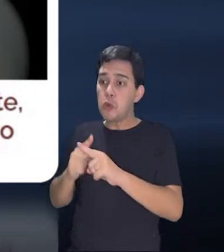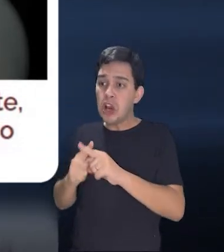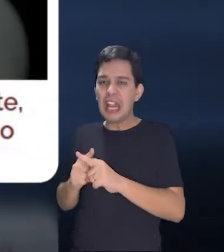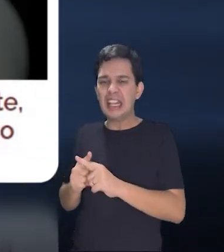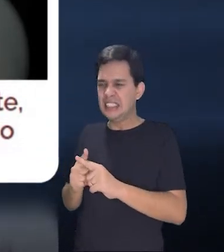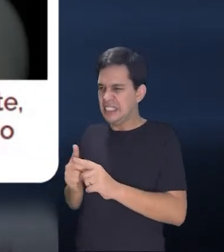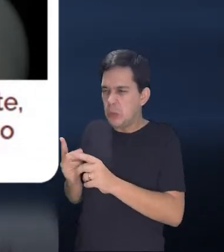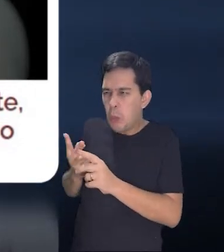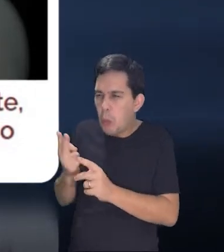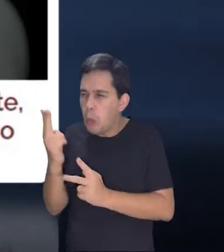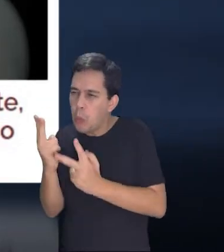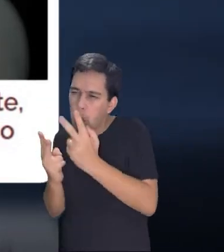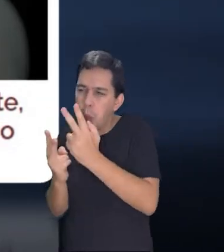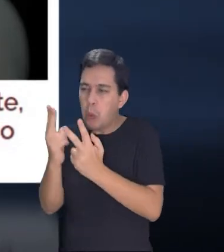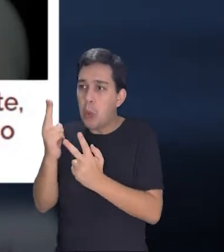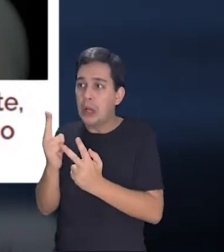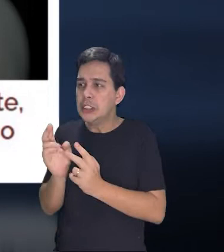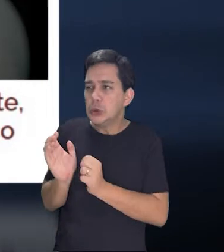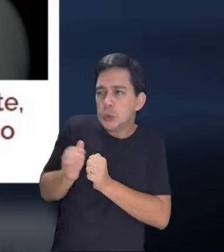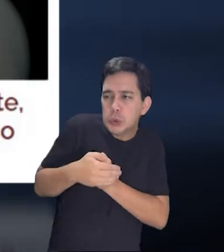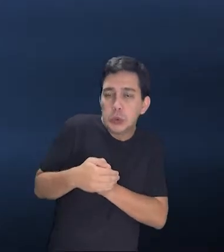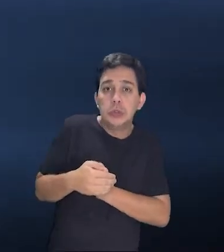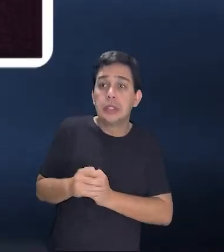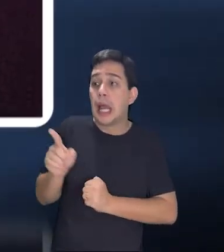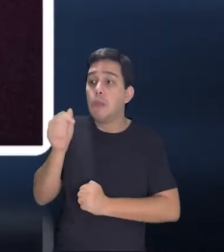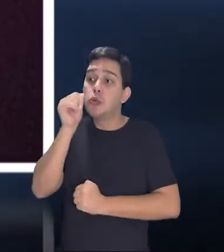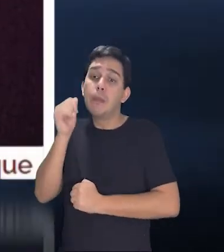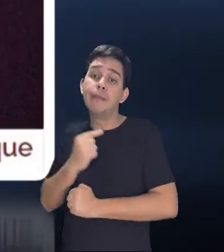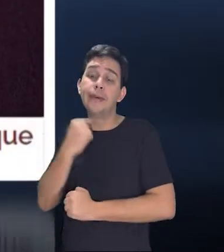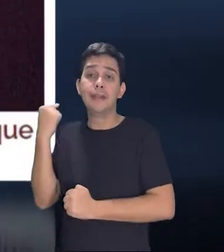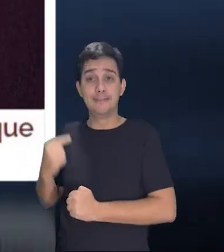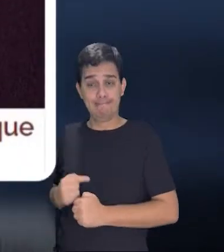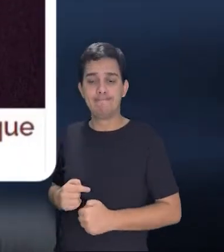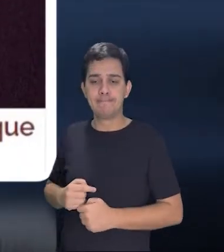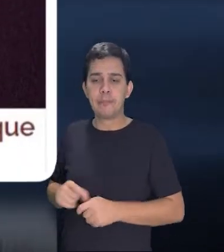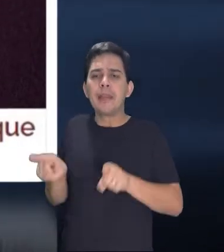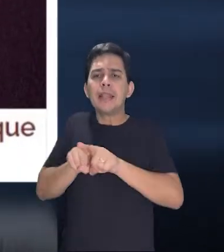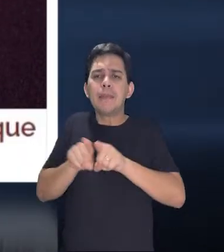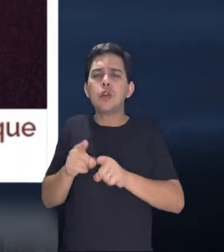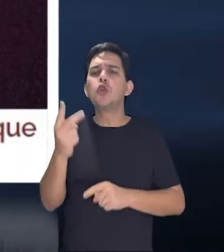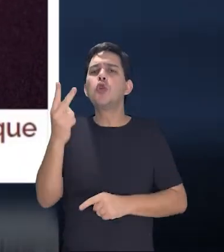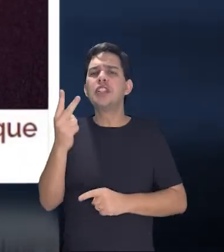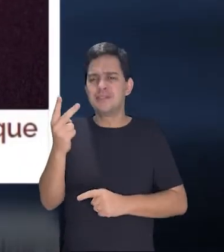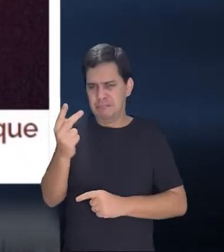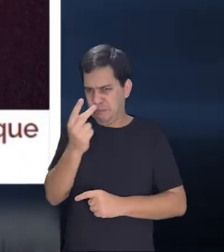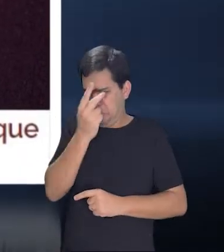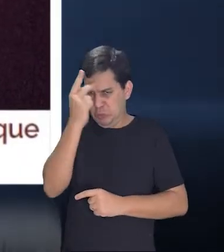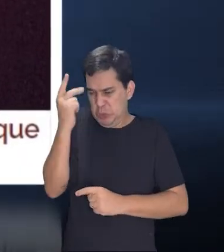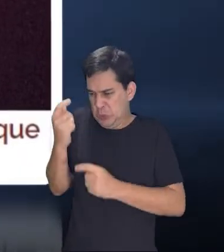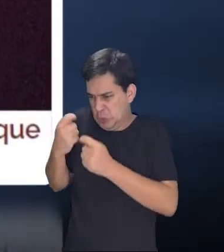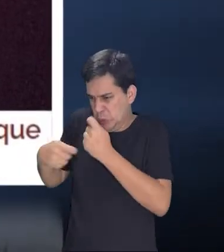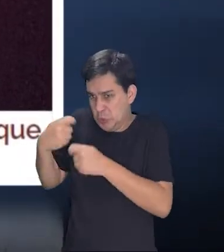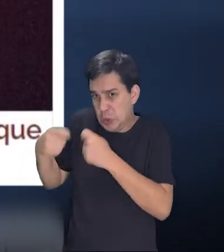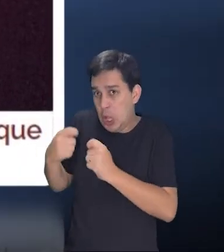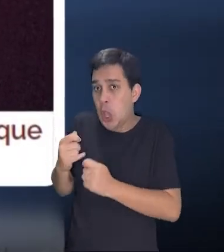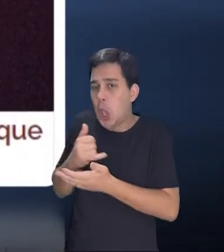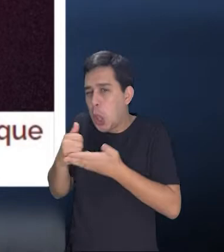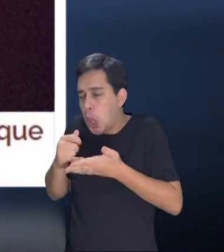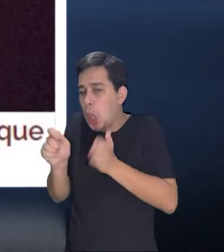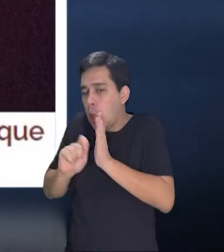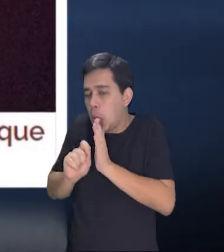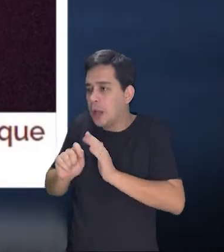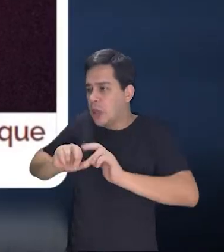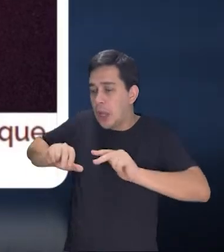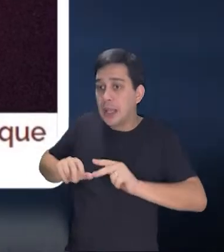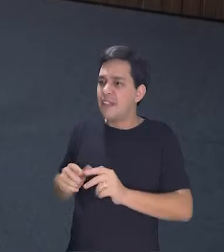realização de um procedimento estético clandestino. E da prisão de 2 traficantes por torturar moradores da comunidade do Barroso